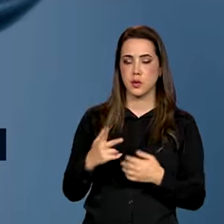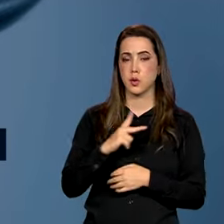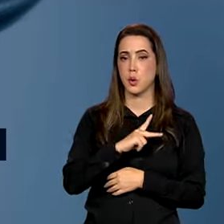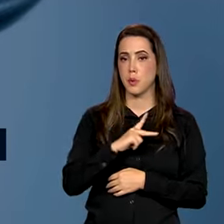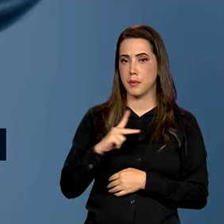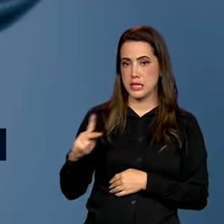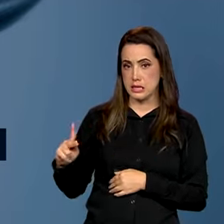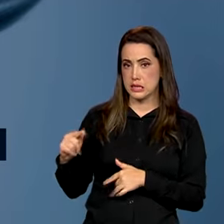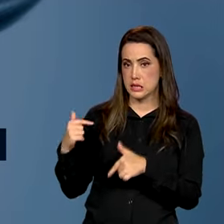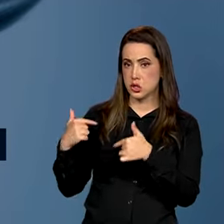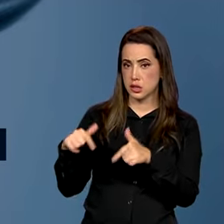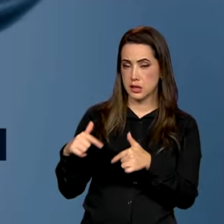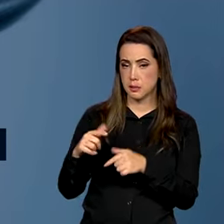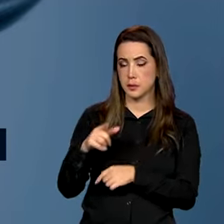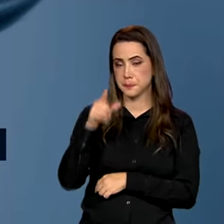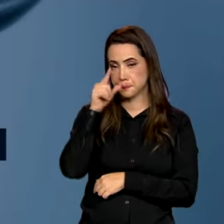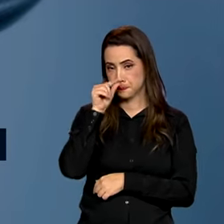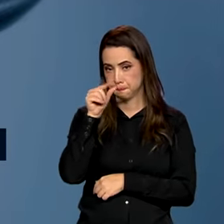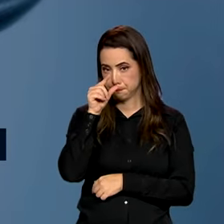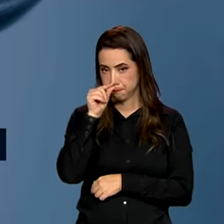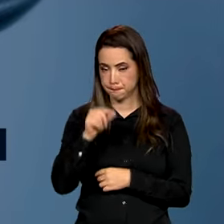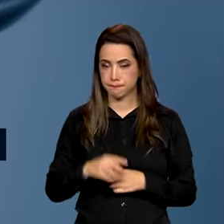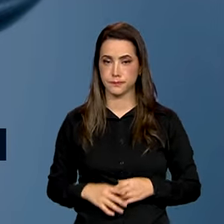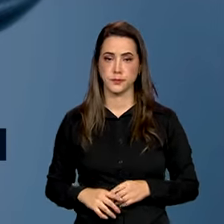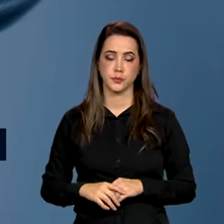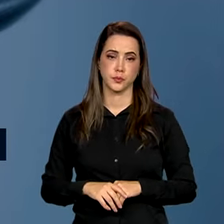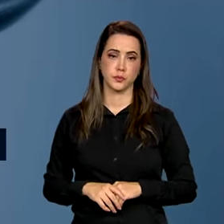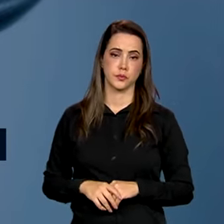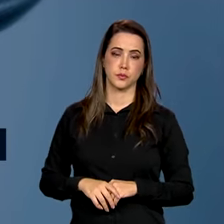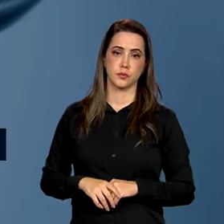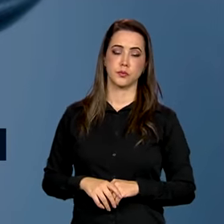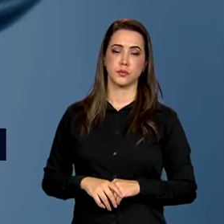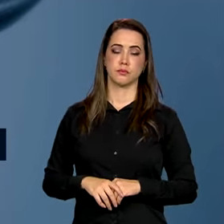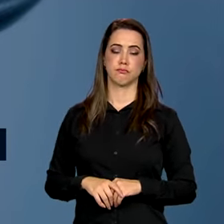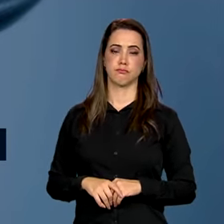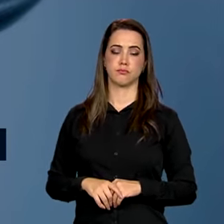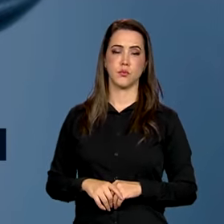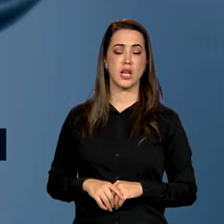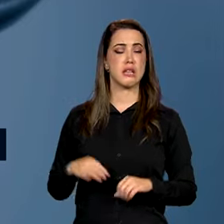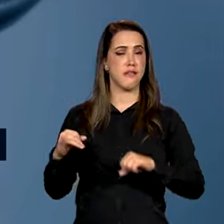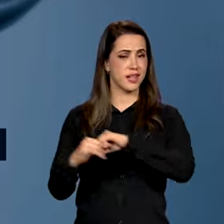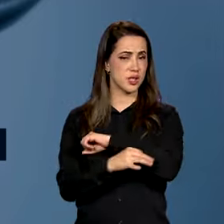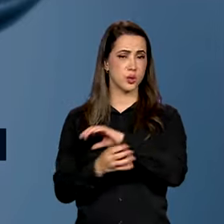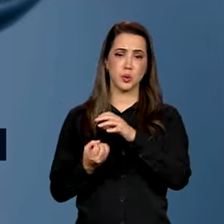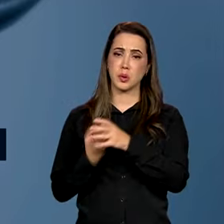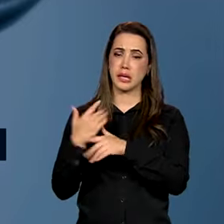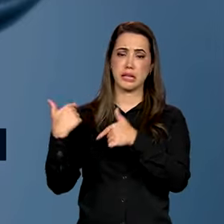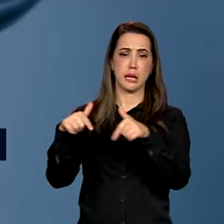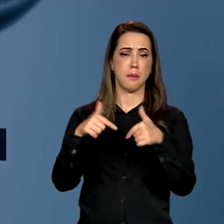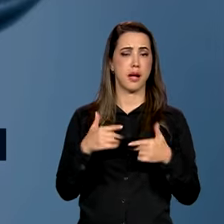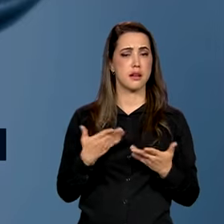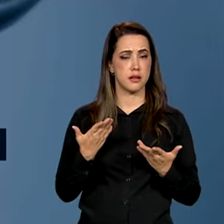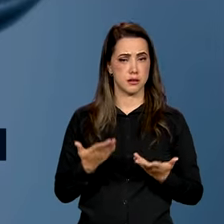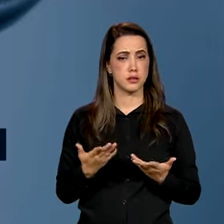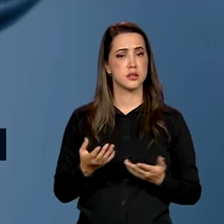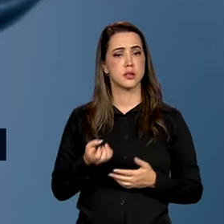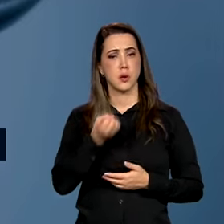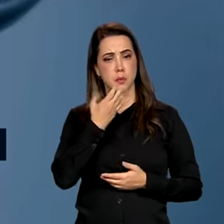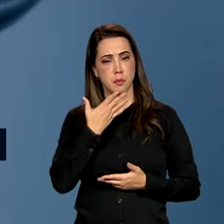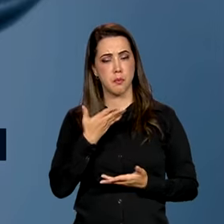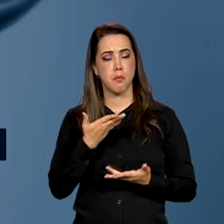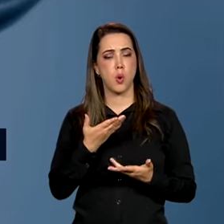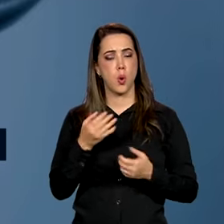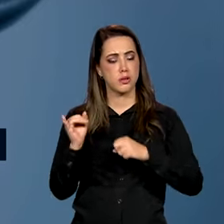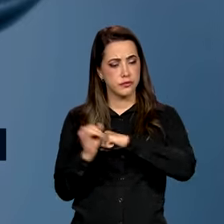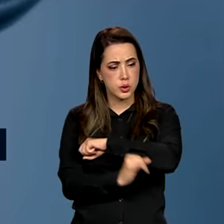em exercício Geraldo Alckmin gera muito emprego você construir essa boa